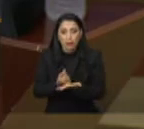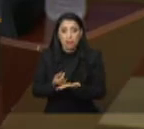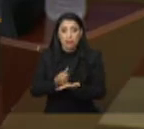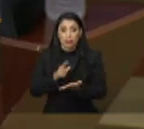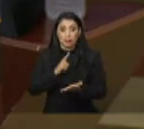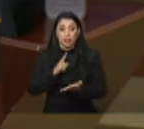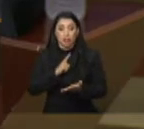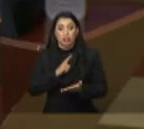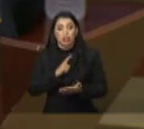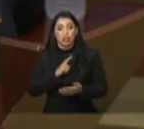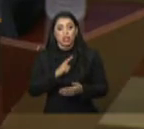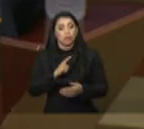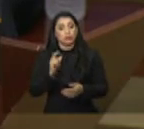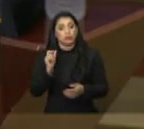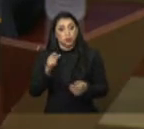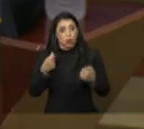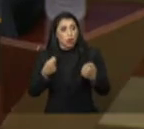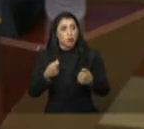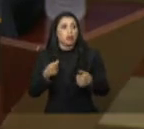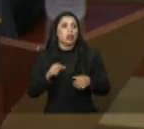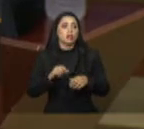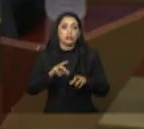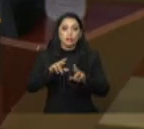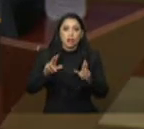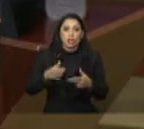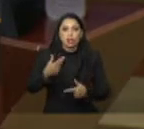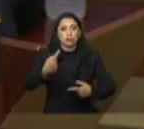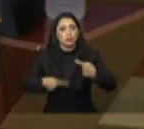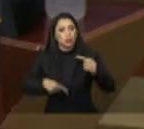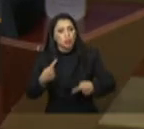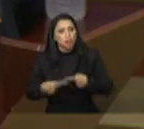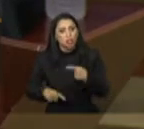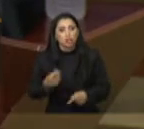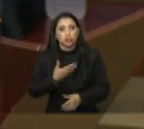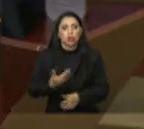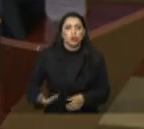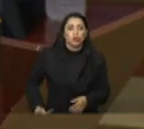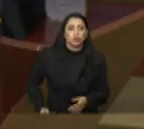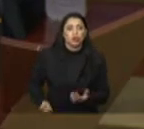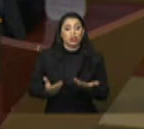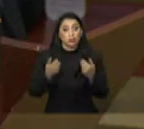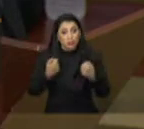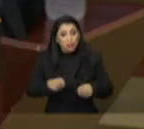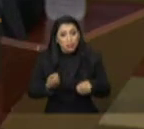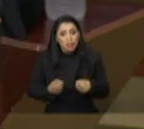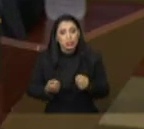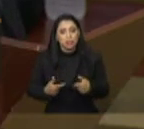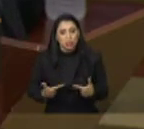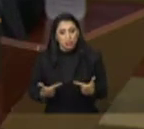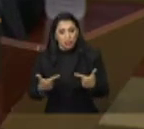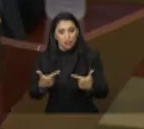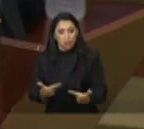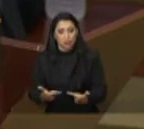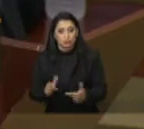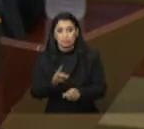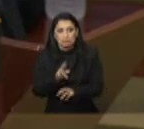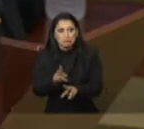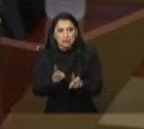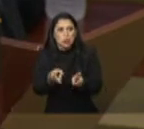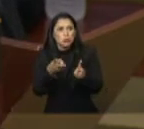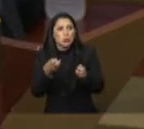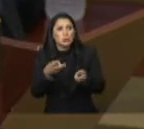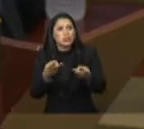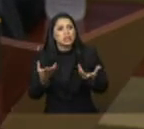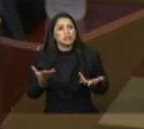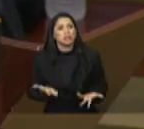contingências políticas e governos de momento de plantão em vista disso não deslumbra qualquer necessidade